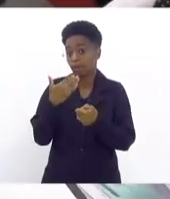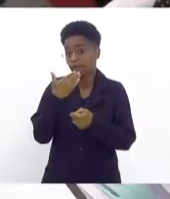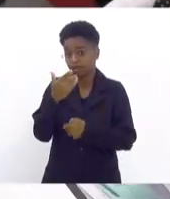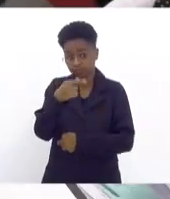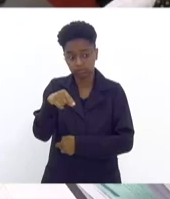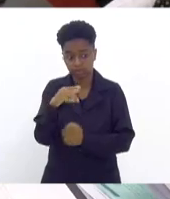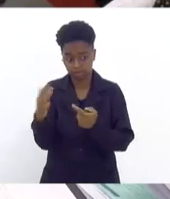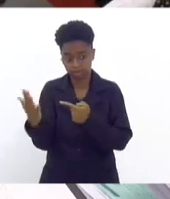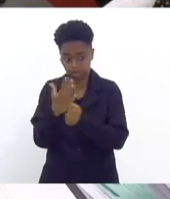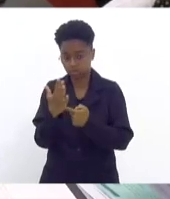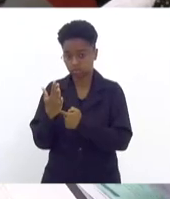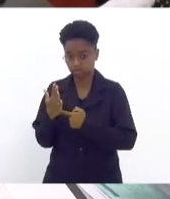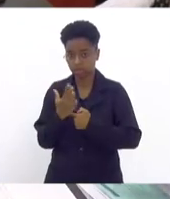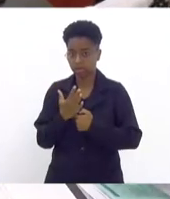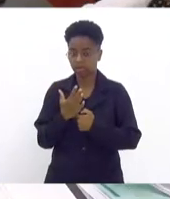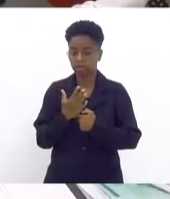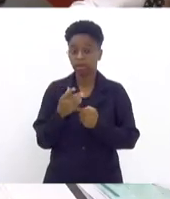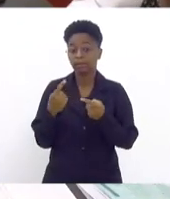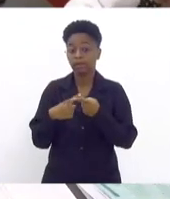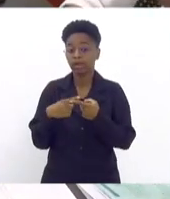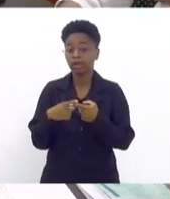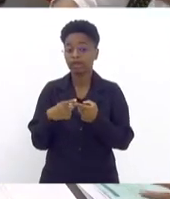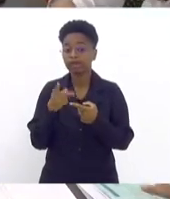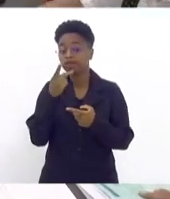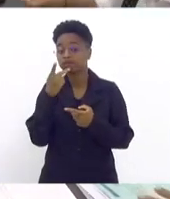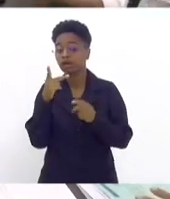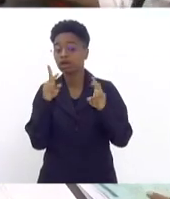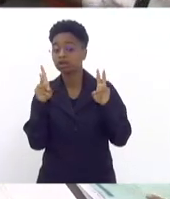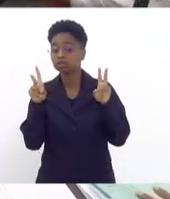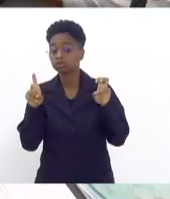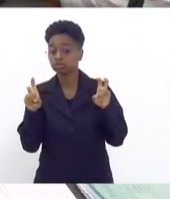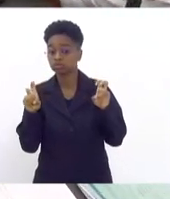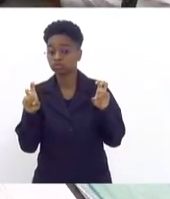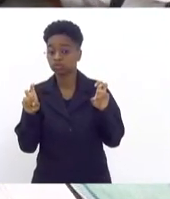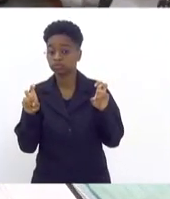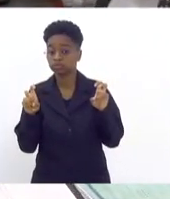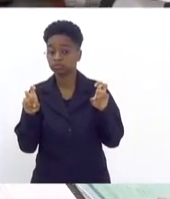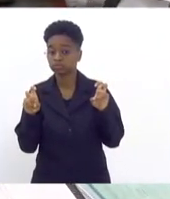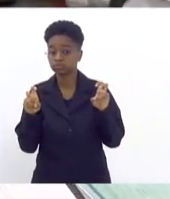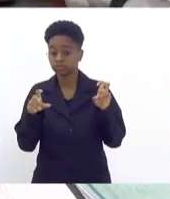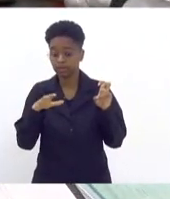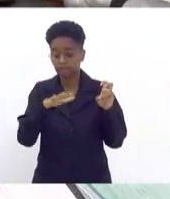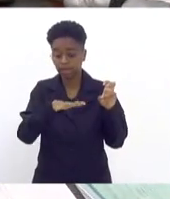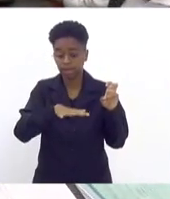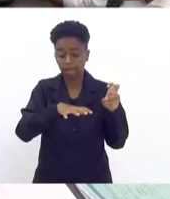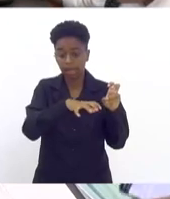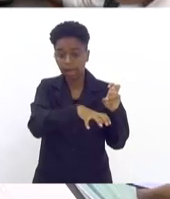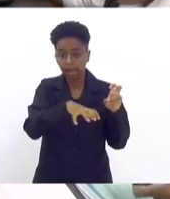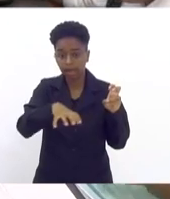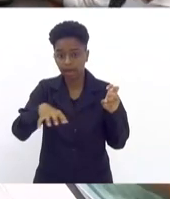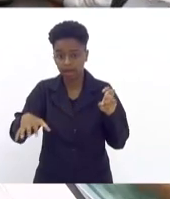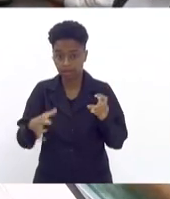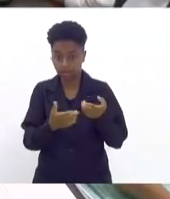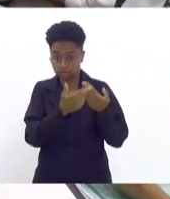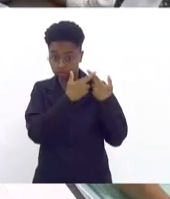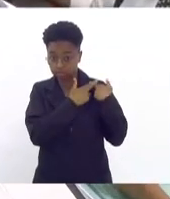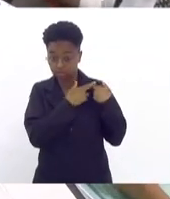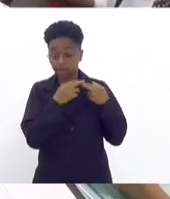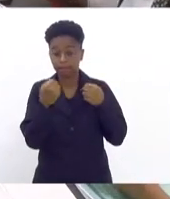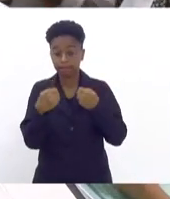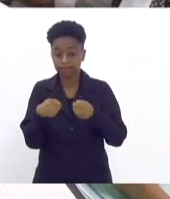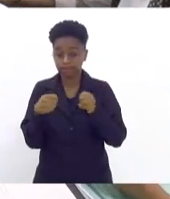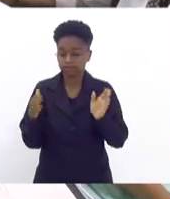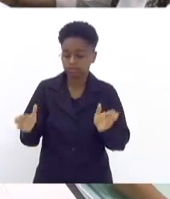Vossas Excelências, porque ele faz menção aos órgãos responsáveis que deverão